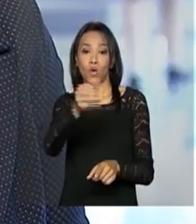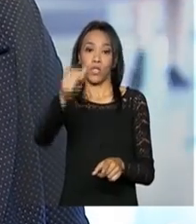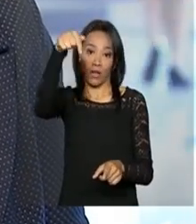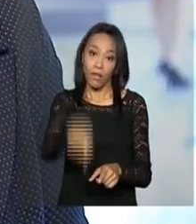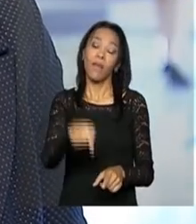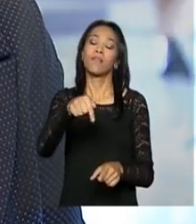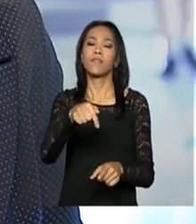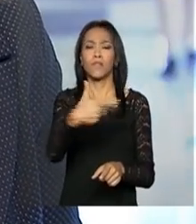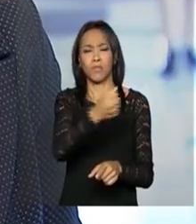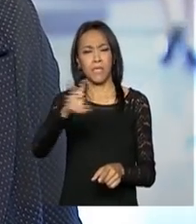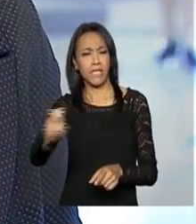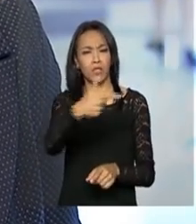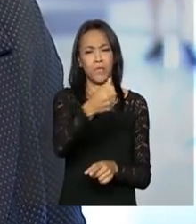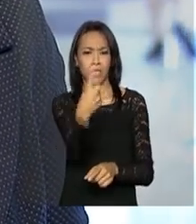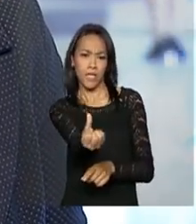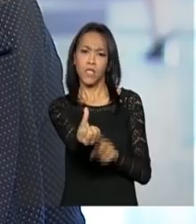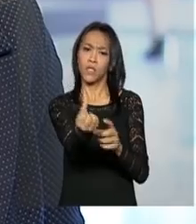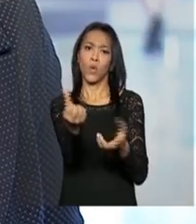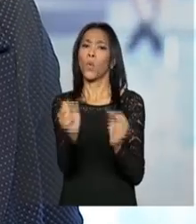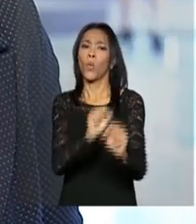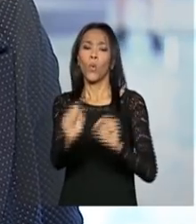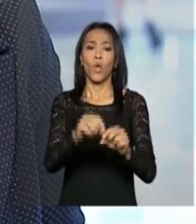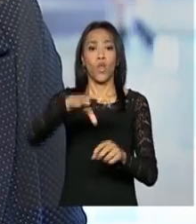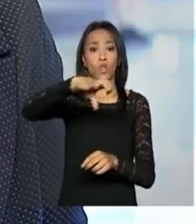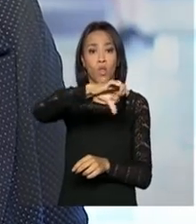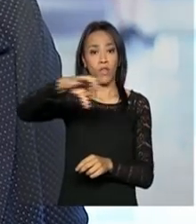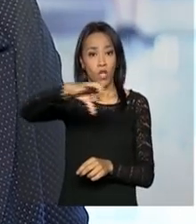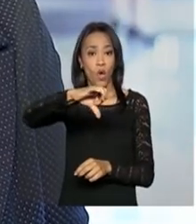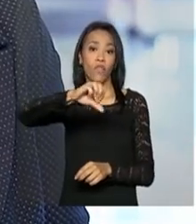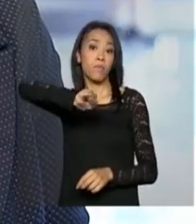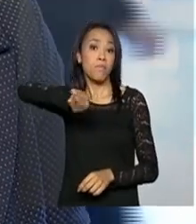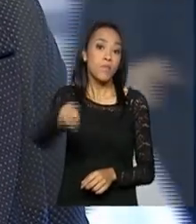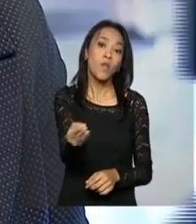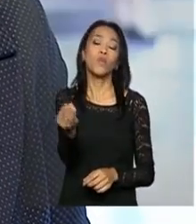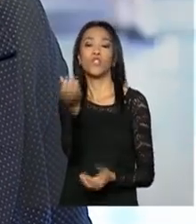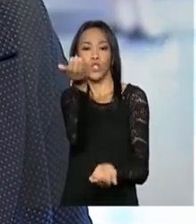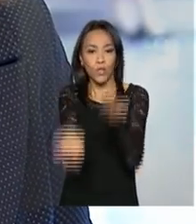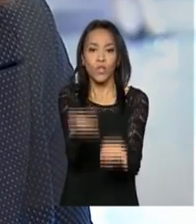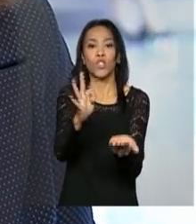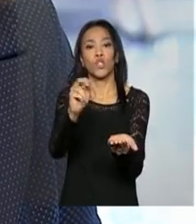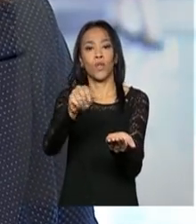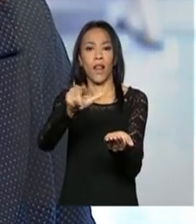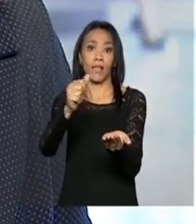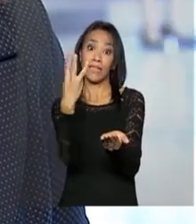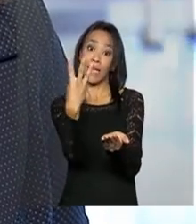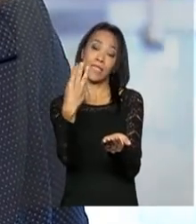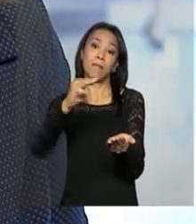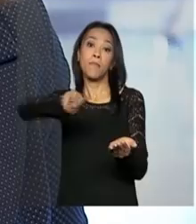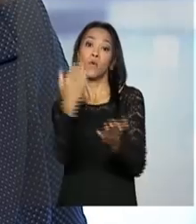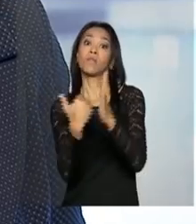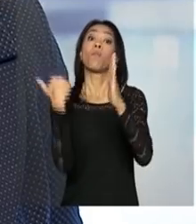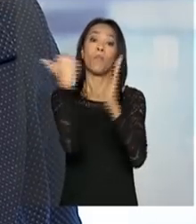nessa safra de 2015-2016 99 milhões de toneladas, 3 milhões a mais que na